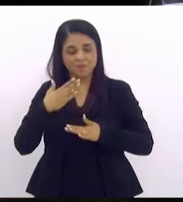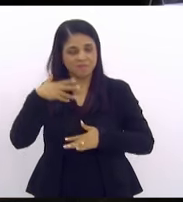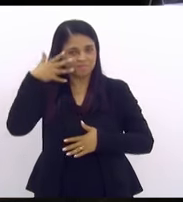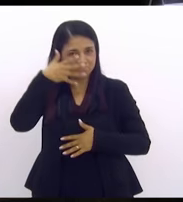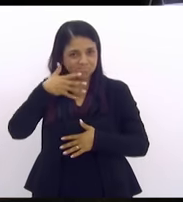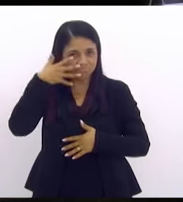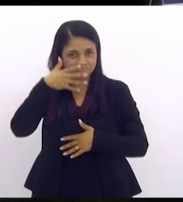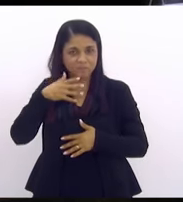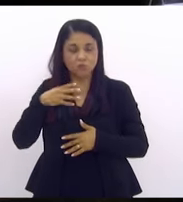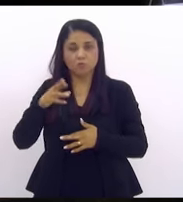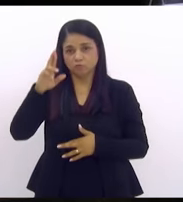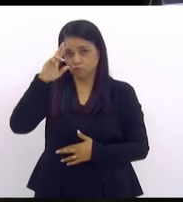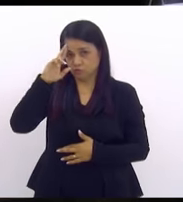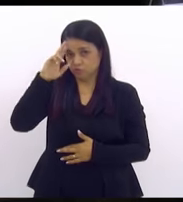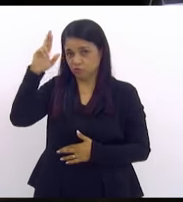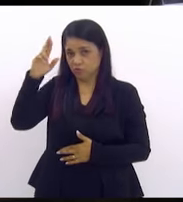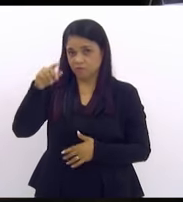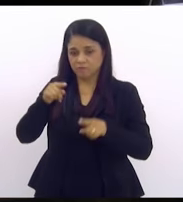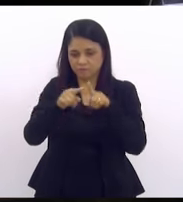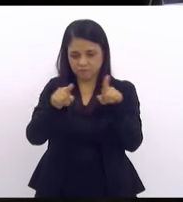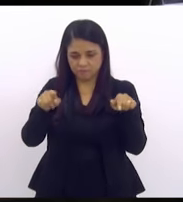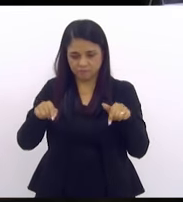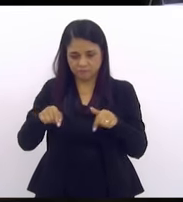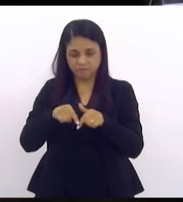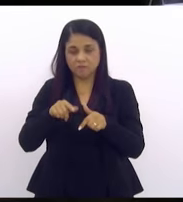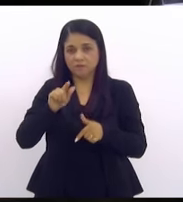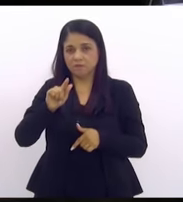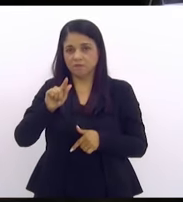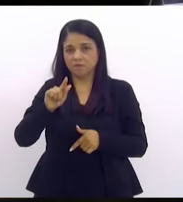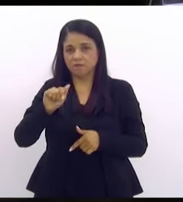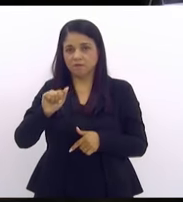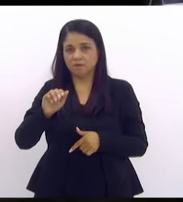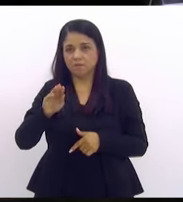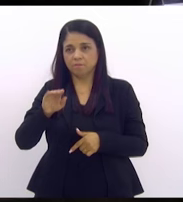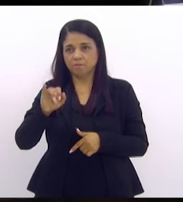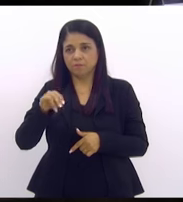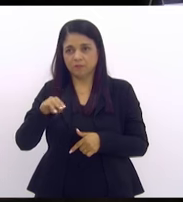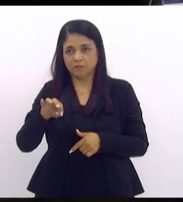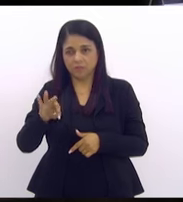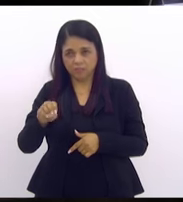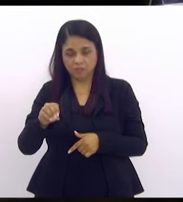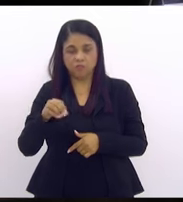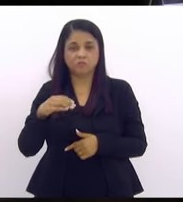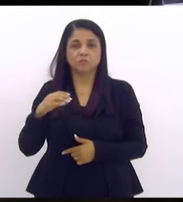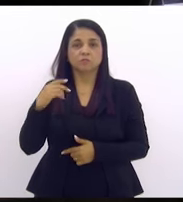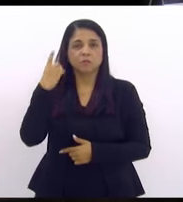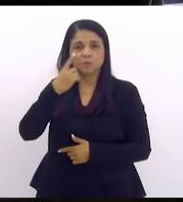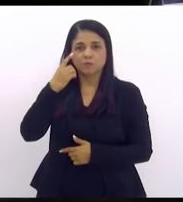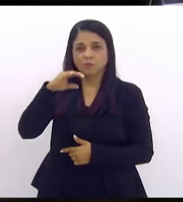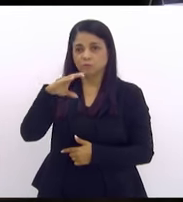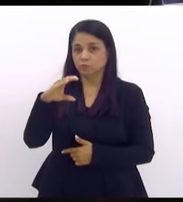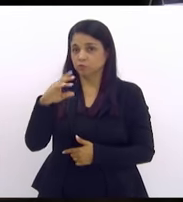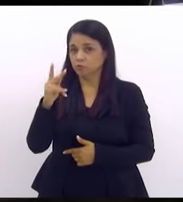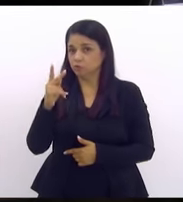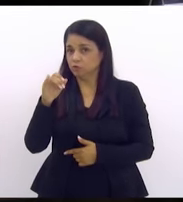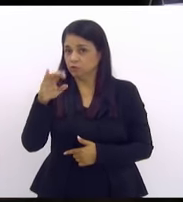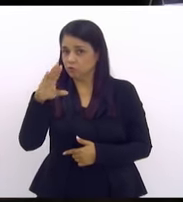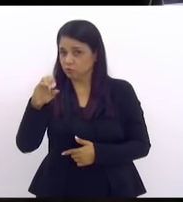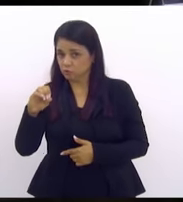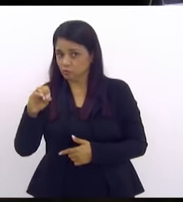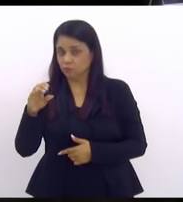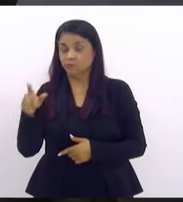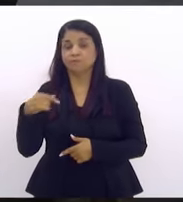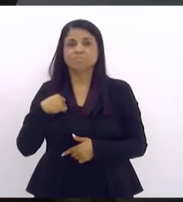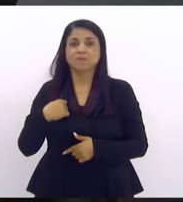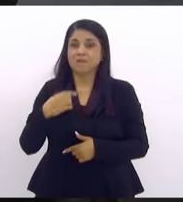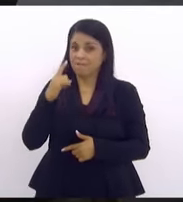como chefe de gabinete do deputado Chico Machado o que na prática é uma incumbência fácil e ao mesmo tempo